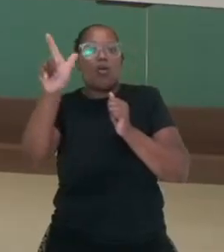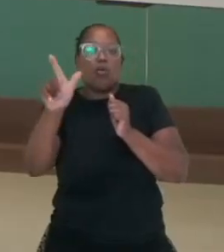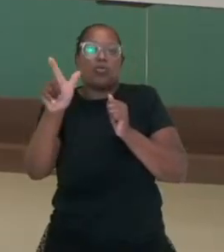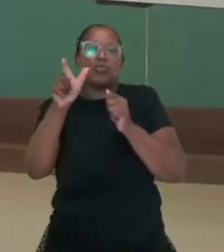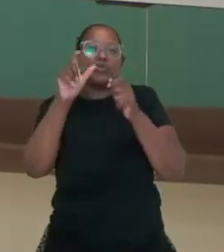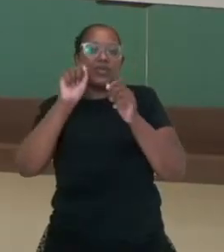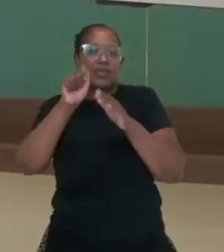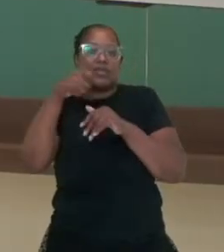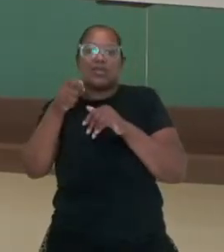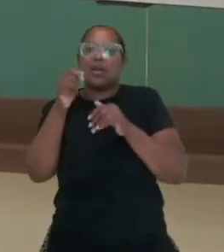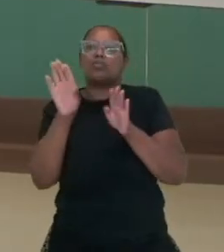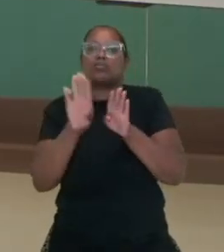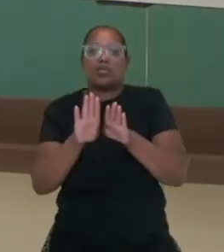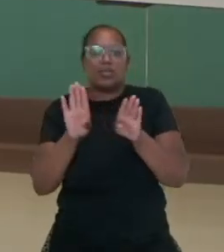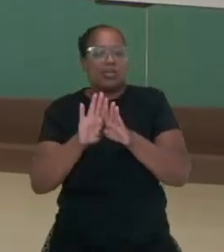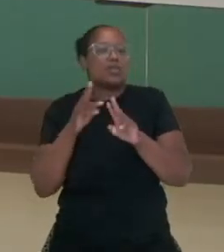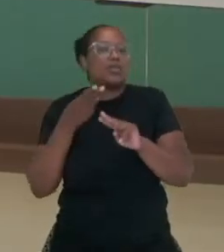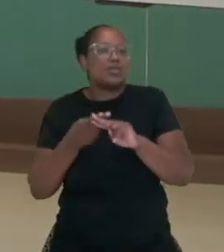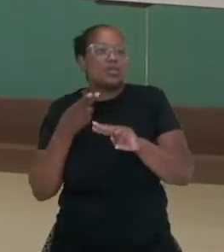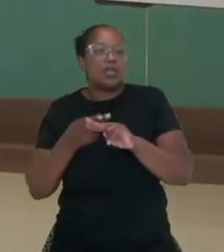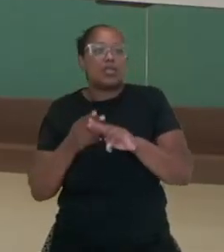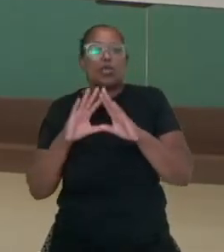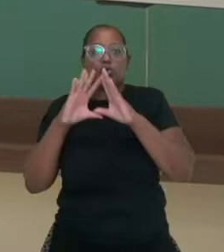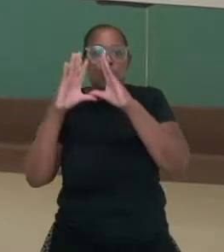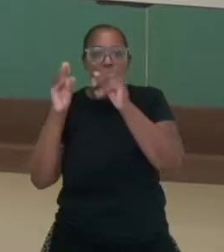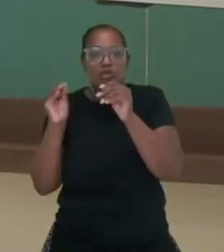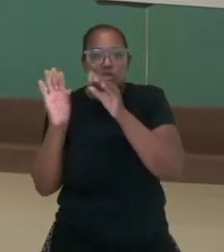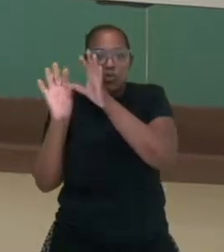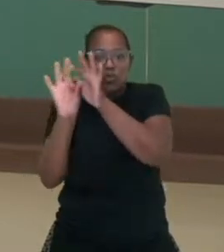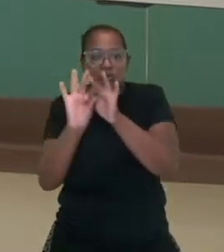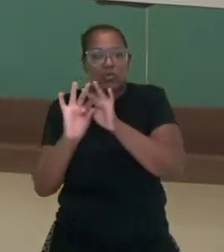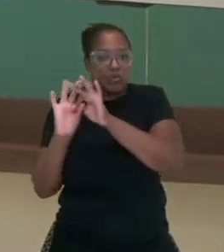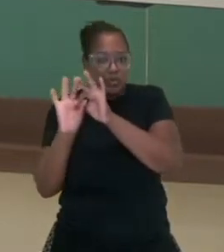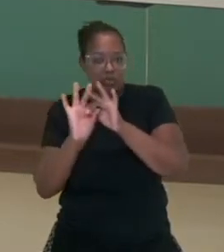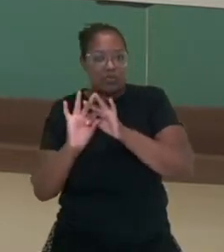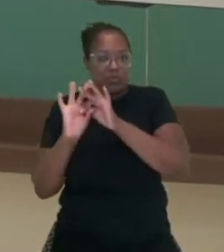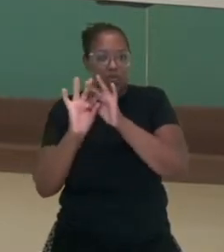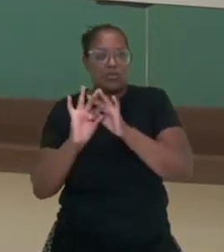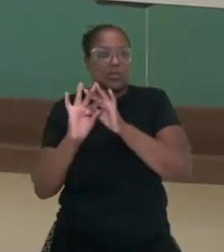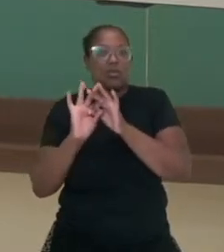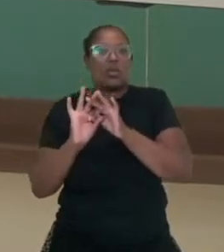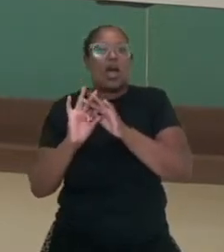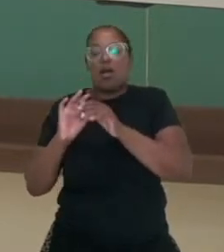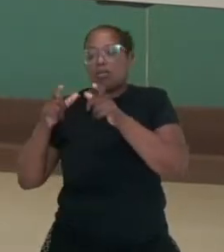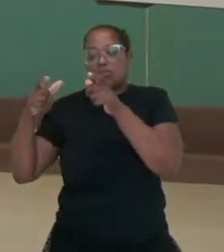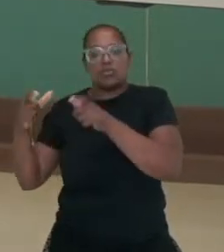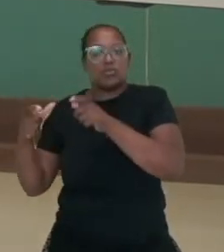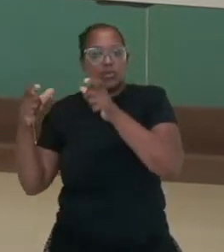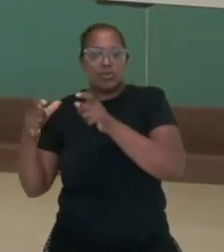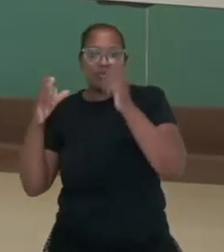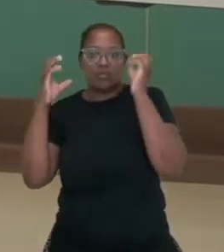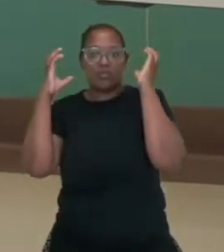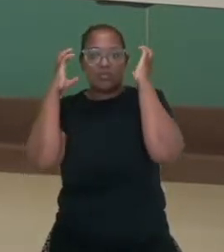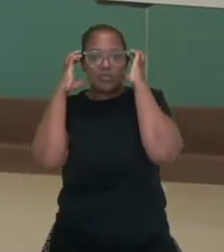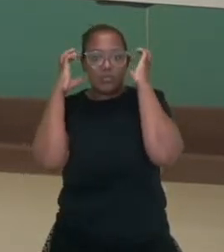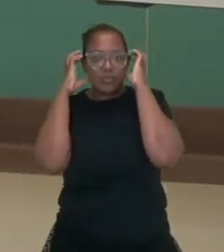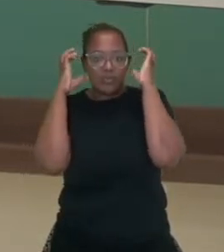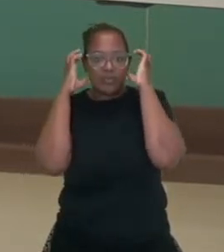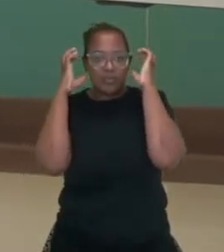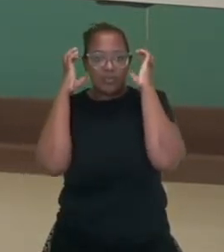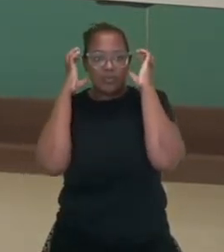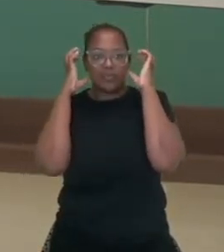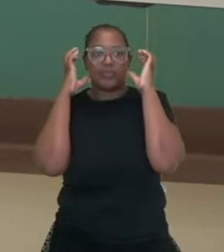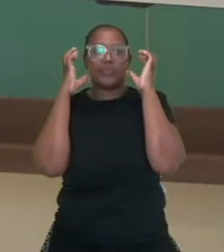de telefonia. Essas torres são todas interligadas a uma estação de rádio que